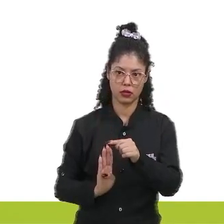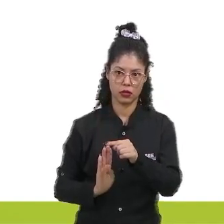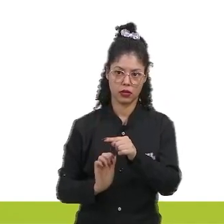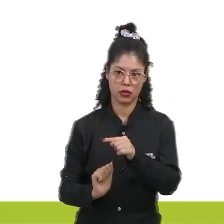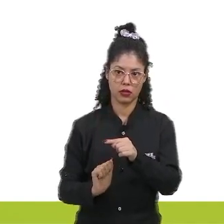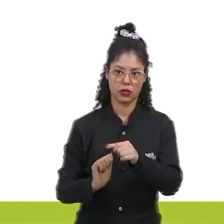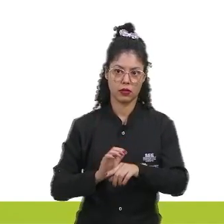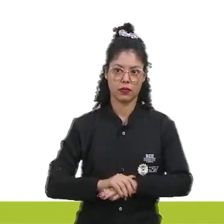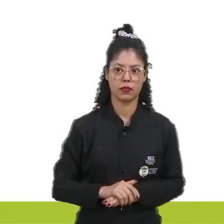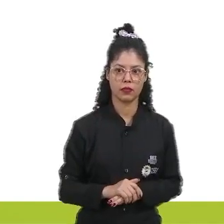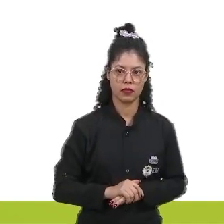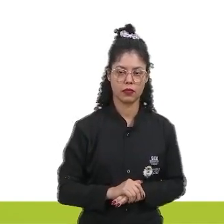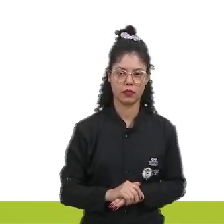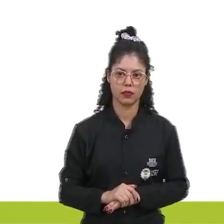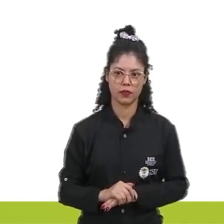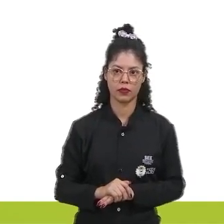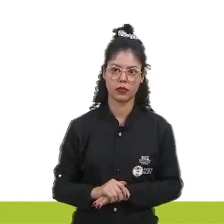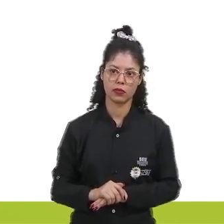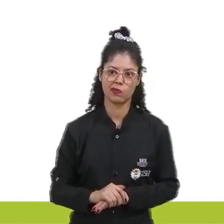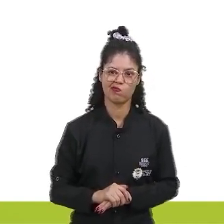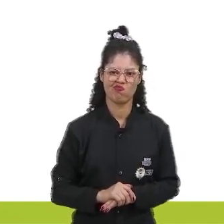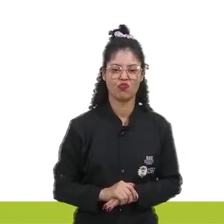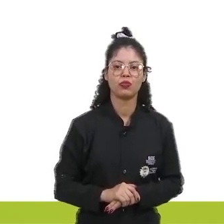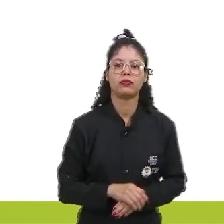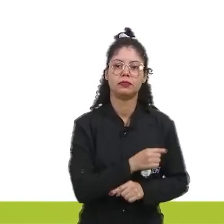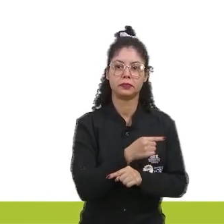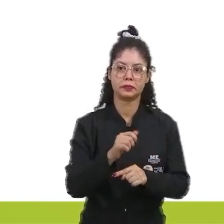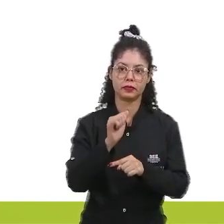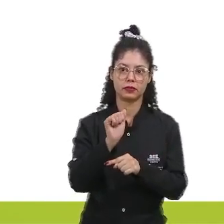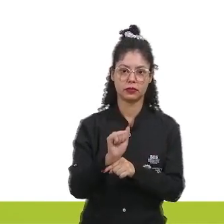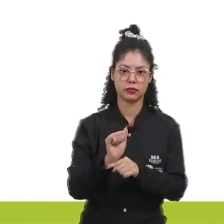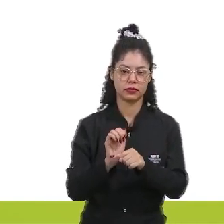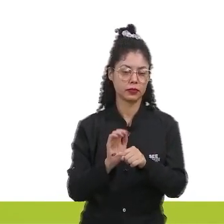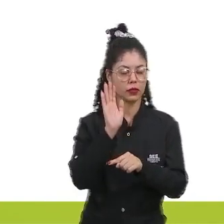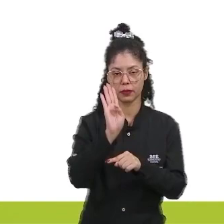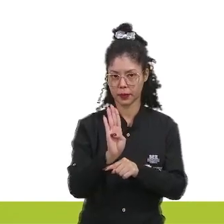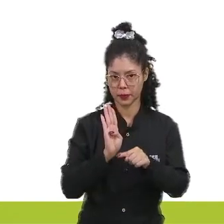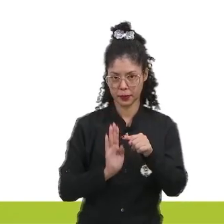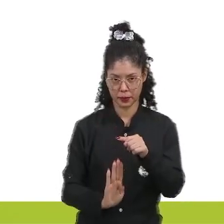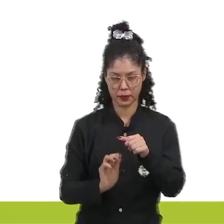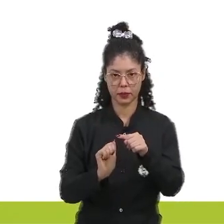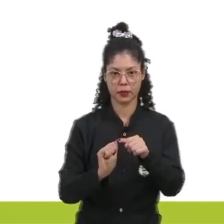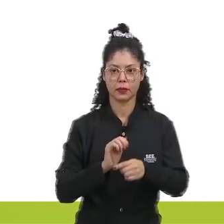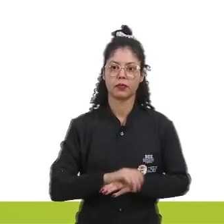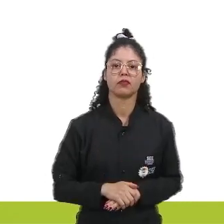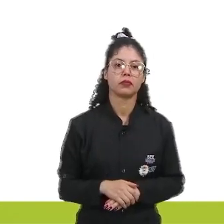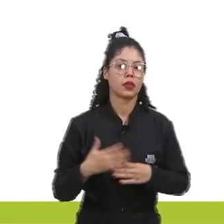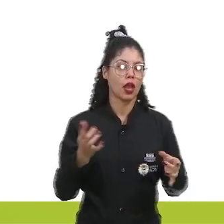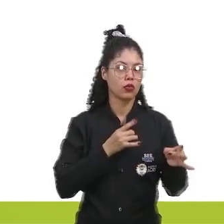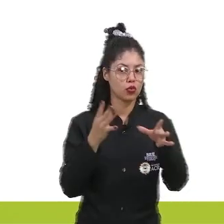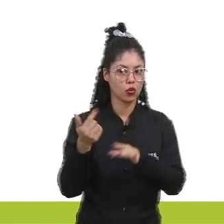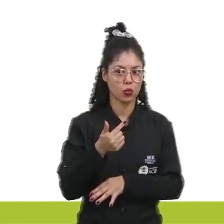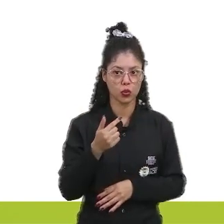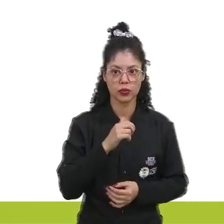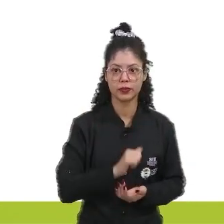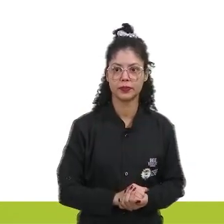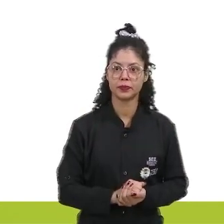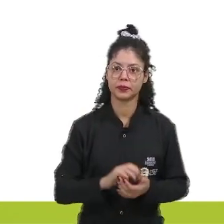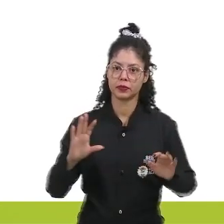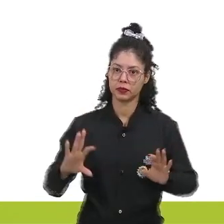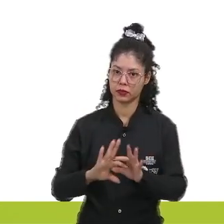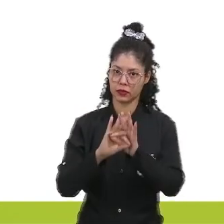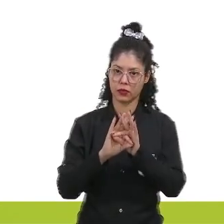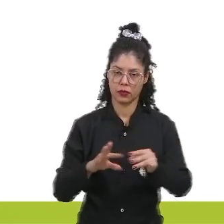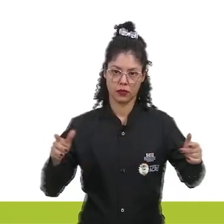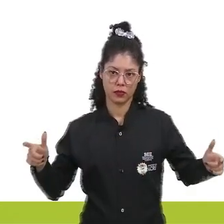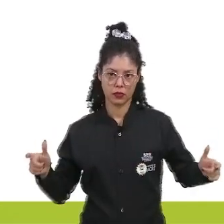usar essa relação matemática aqui, tá bom? Que é o menos b sobre a. Ok, pessoal? Dica número 2 aí, ó, a gente viu uma relação de